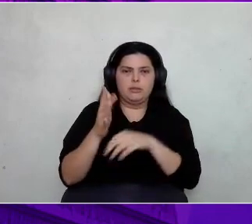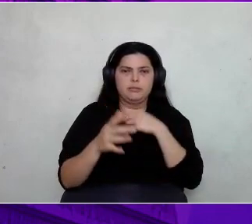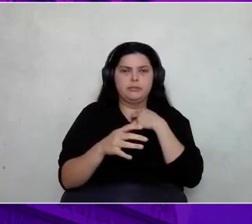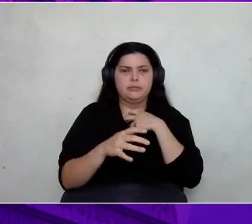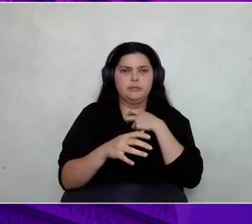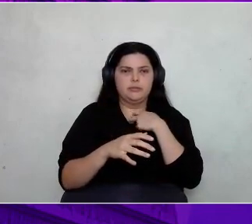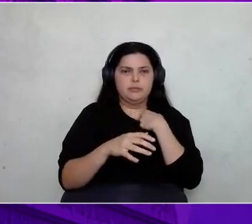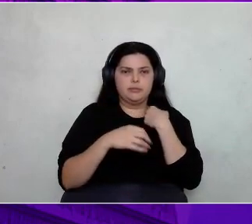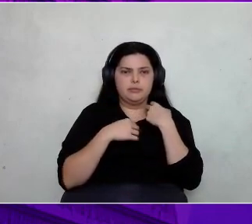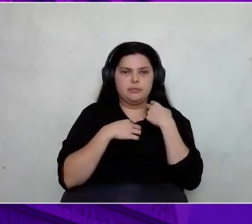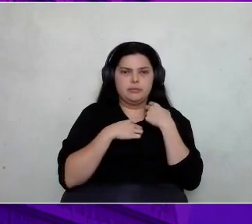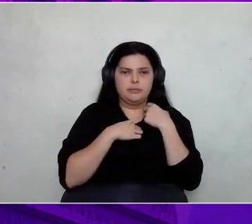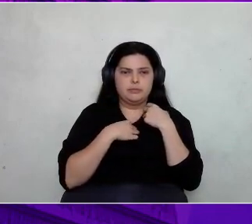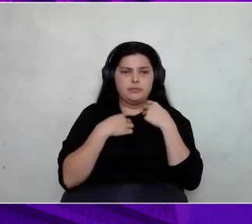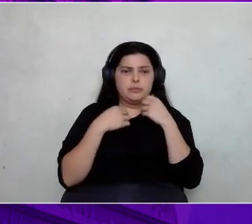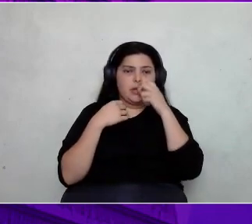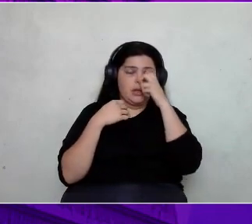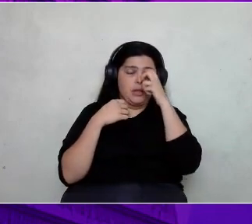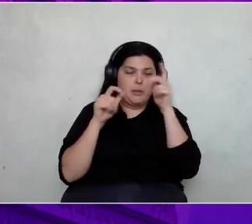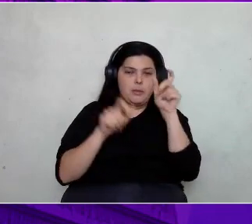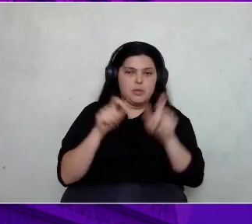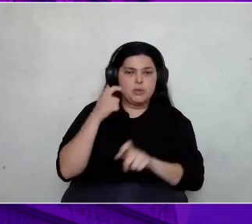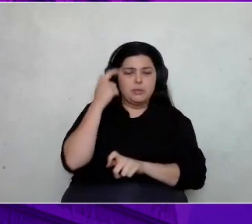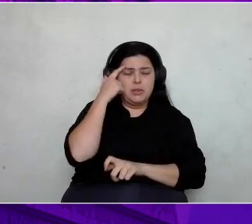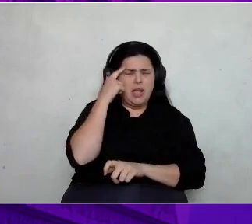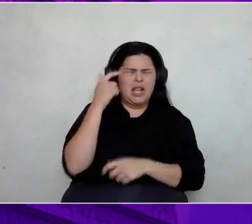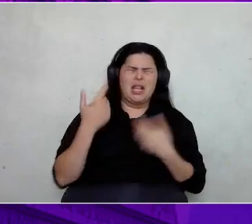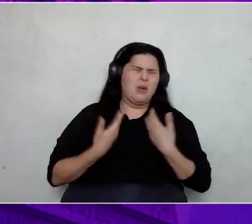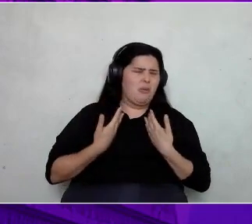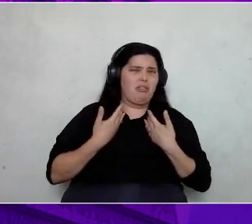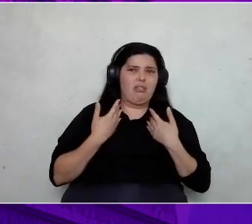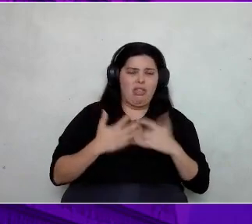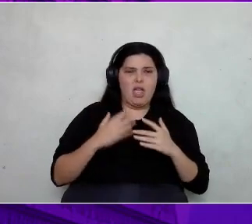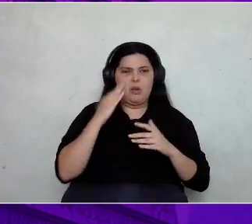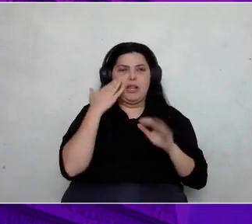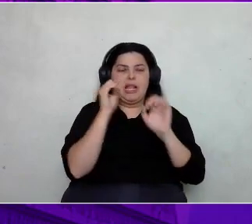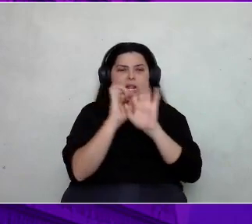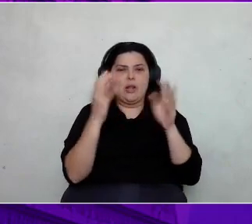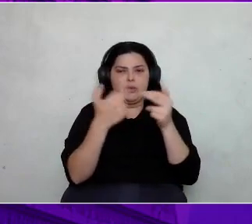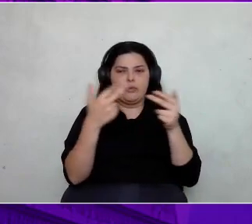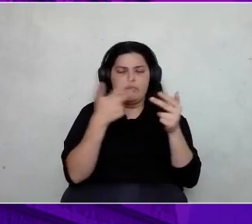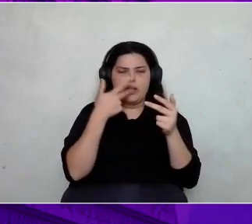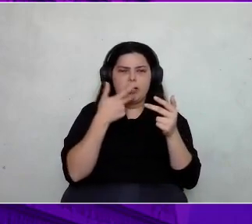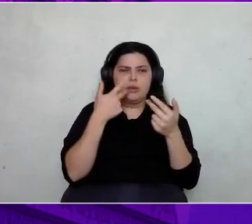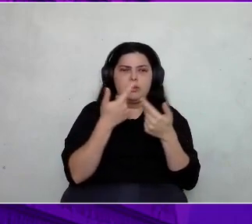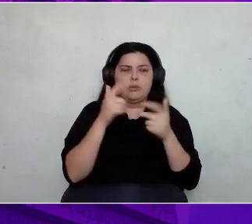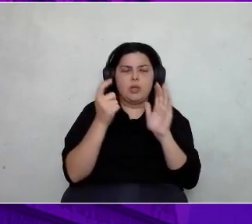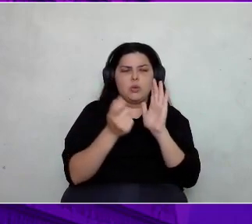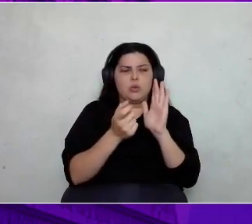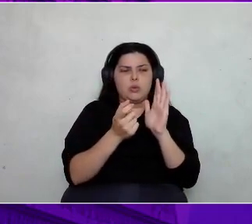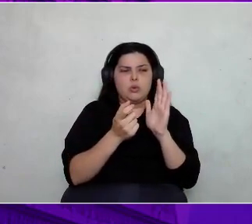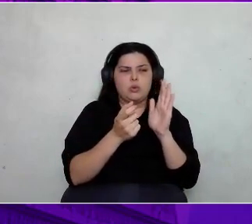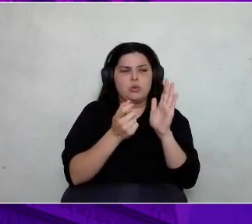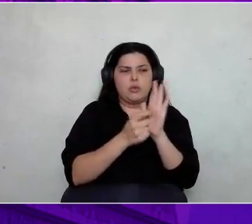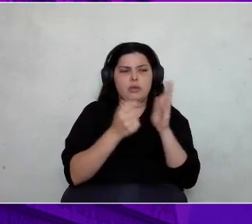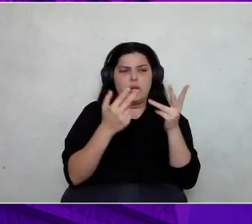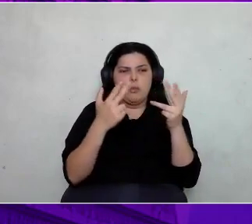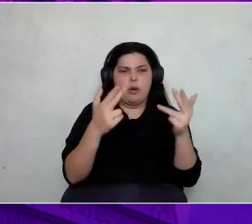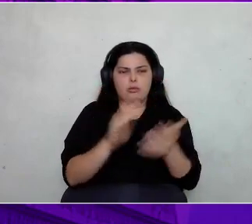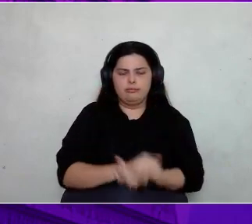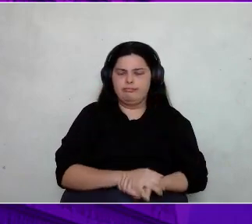As pessoas sempre ficam tipo, eu me recuso a entender o que tu tá falando porque eu não tenho o software que tu usa para fazer gráfico. Não, tá? Vocês